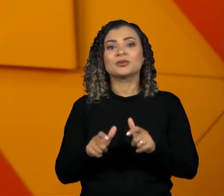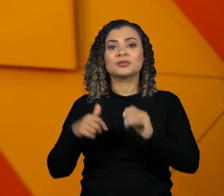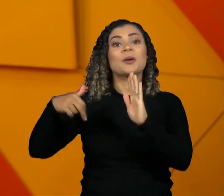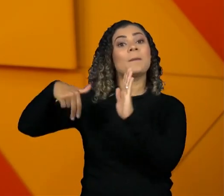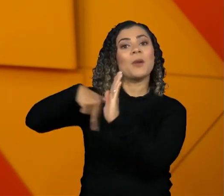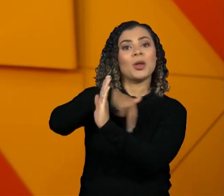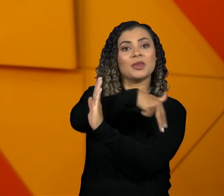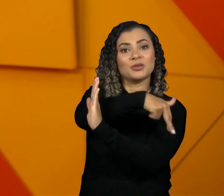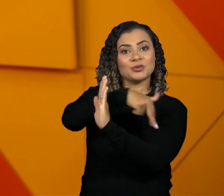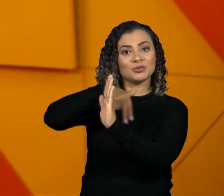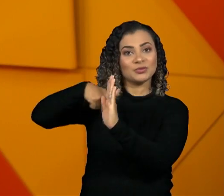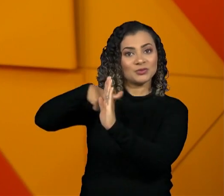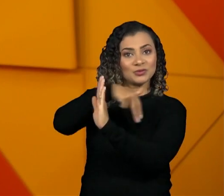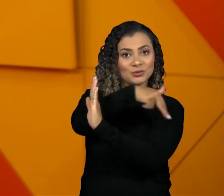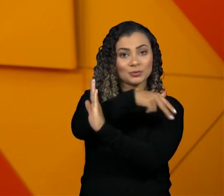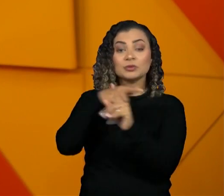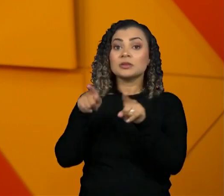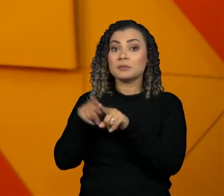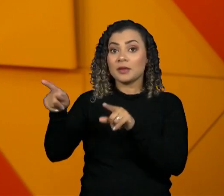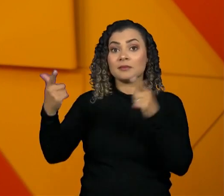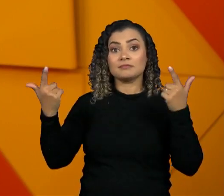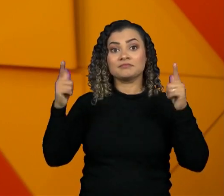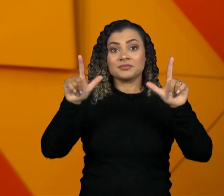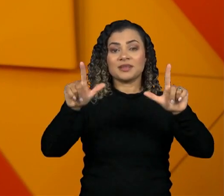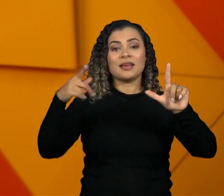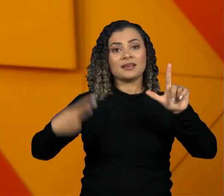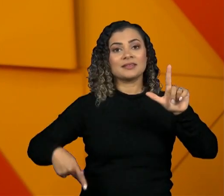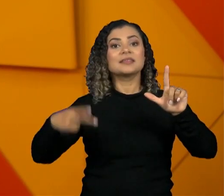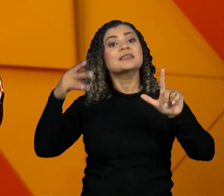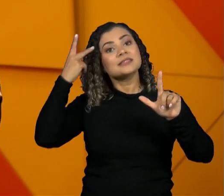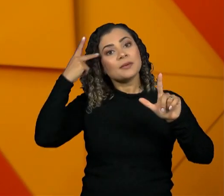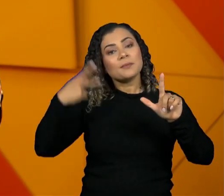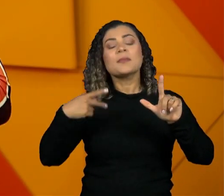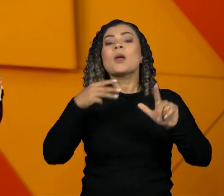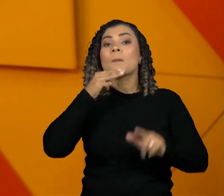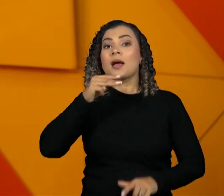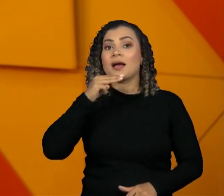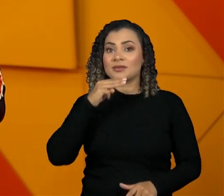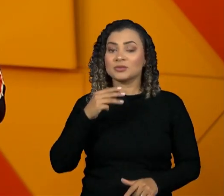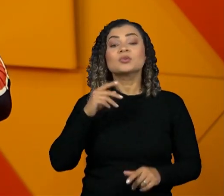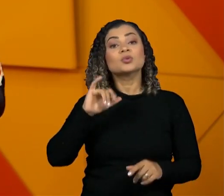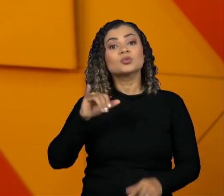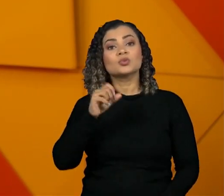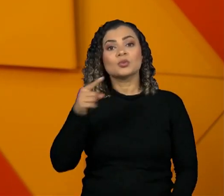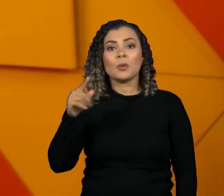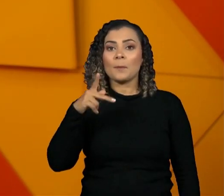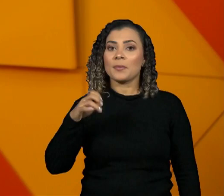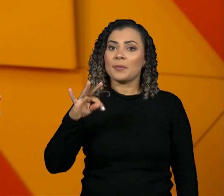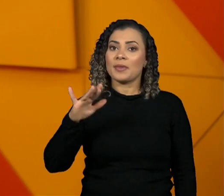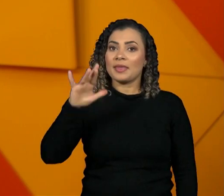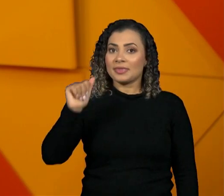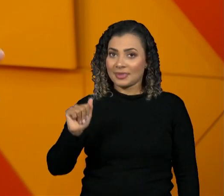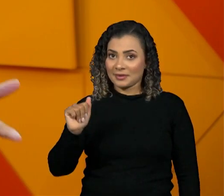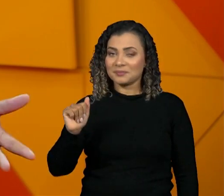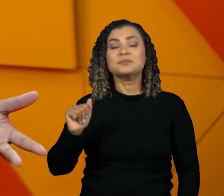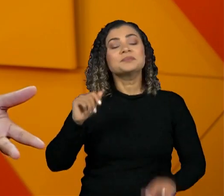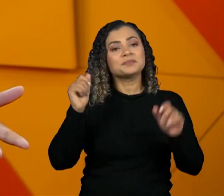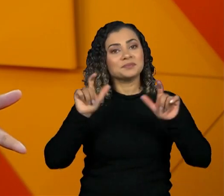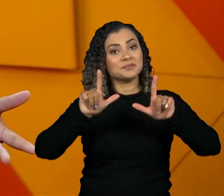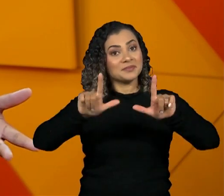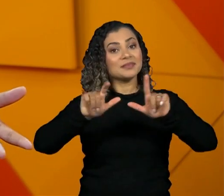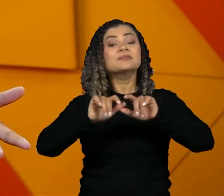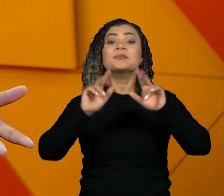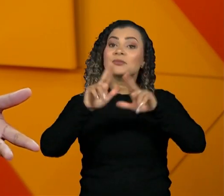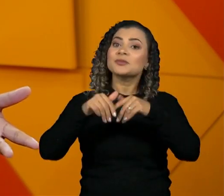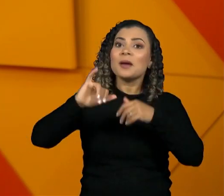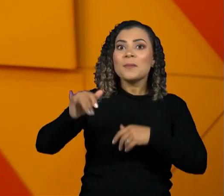Fundos. Ele esteve em cartaz aqui em São Paulo durante o mês de março, com o stand-up João Pimenta no Pimenta Verso. E aí nós aproveitamos